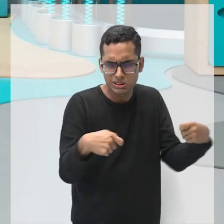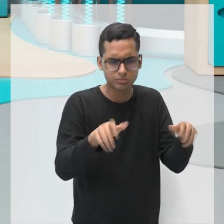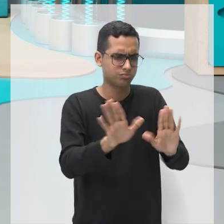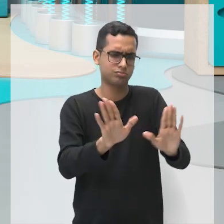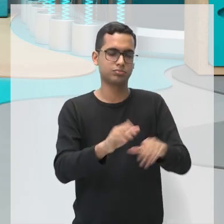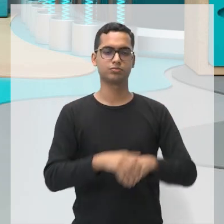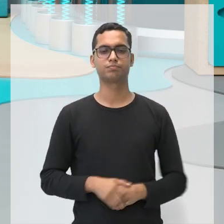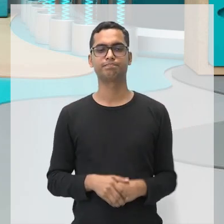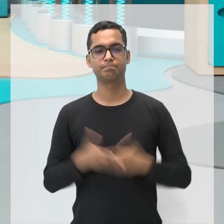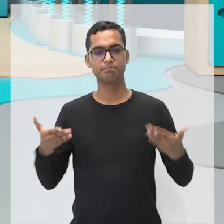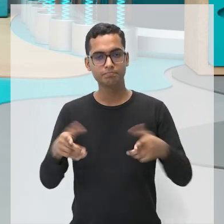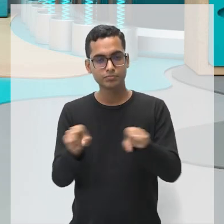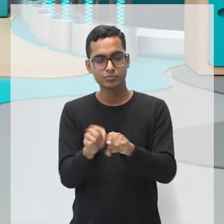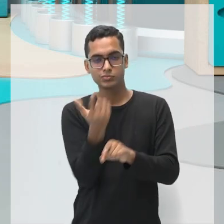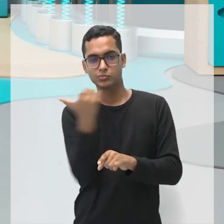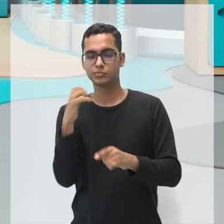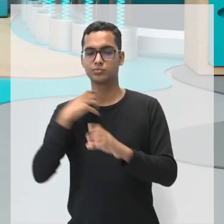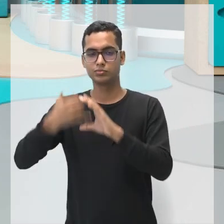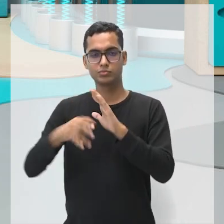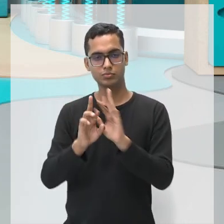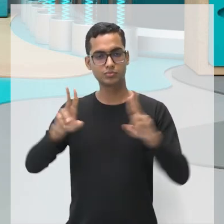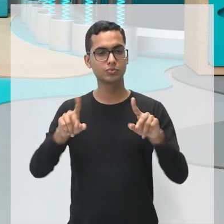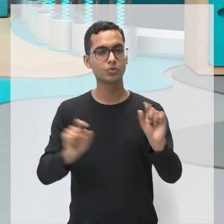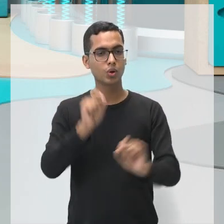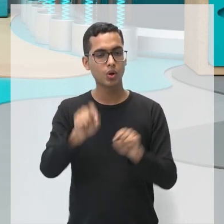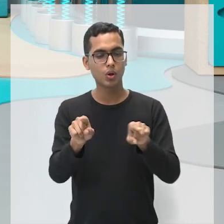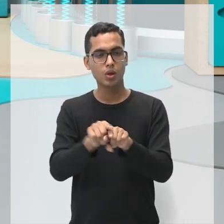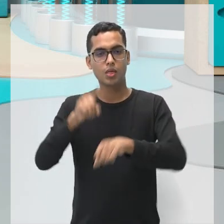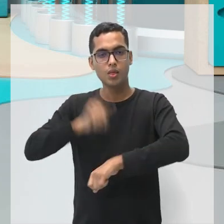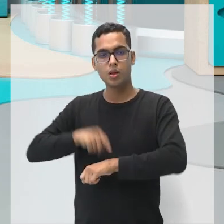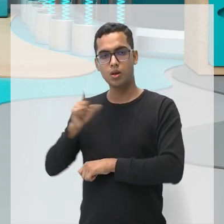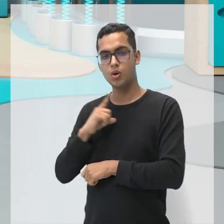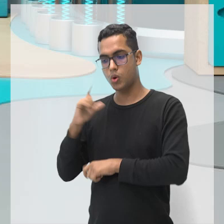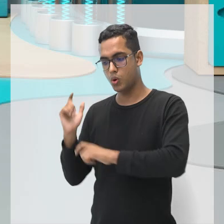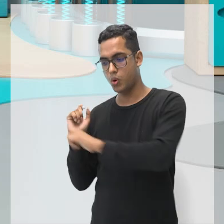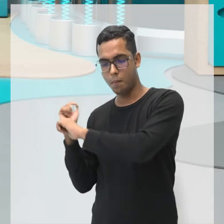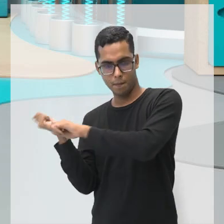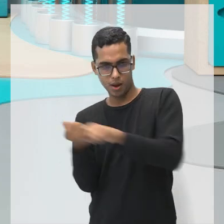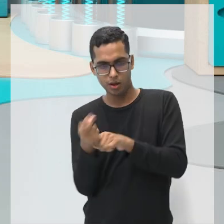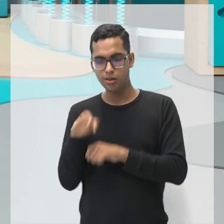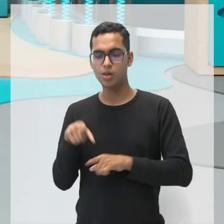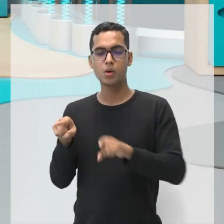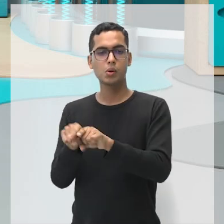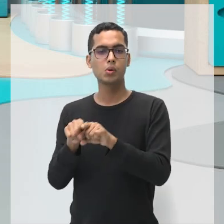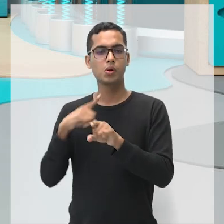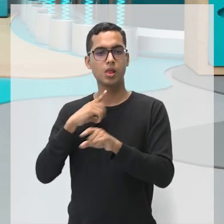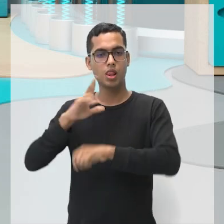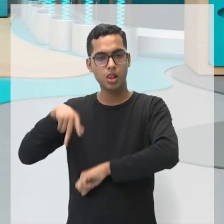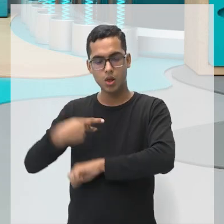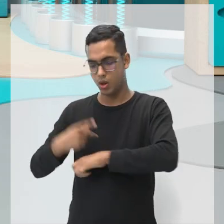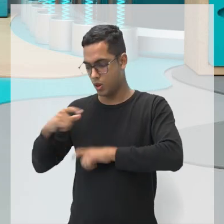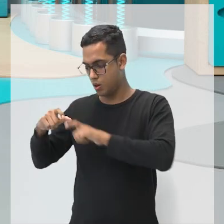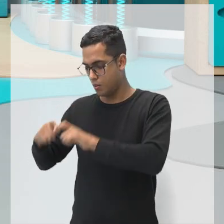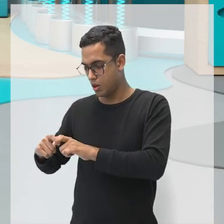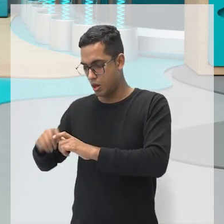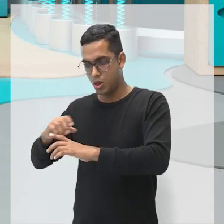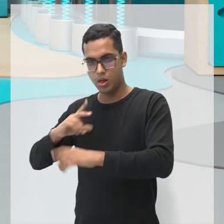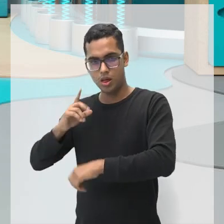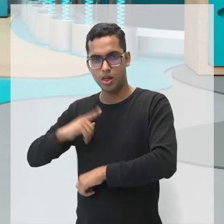olha só, no beisebol e no cricket, depois de rebater a bola, o jogador ele deve percorrer através